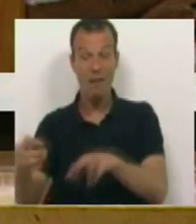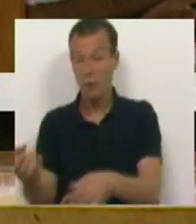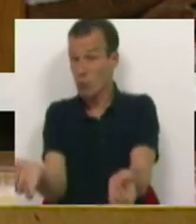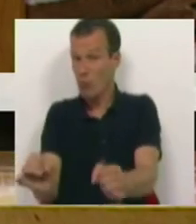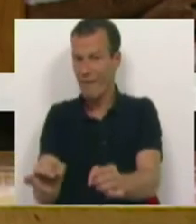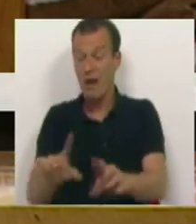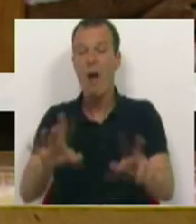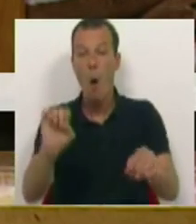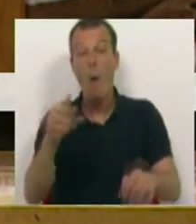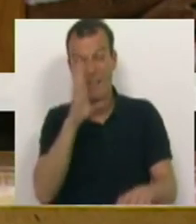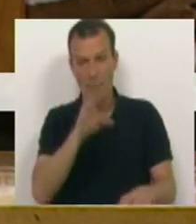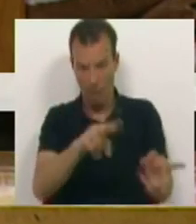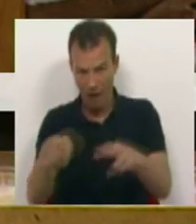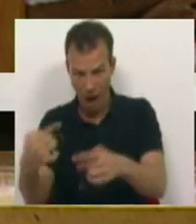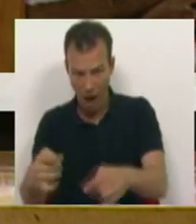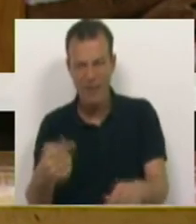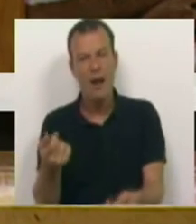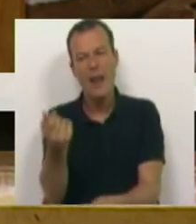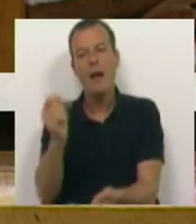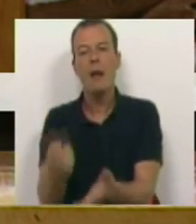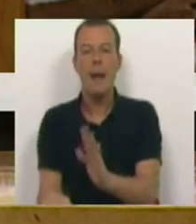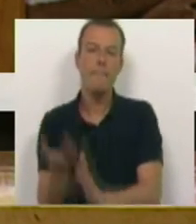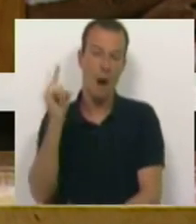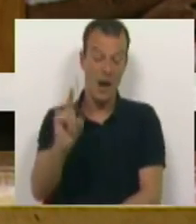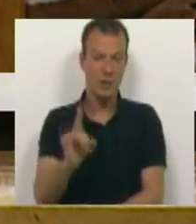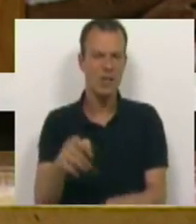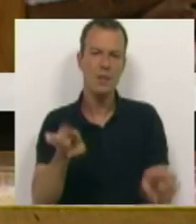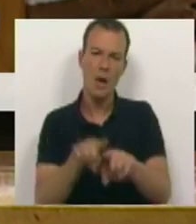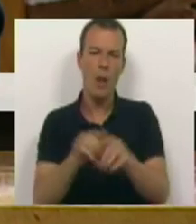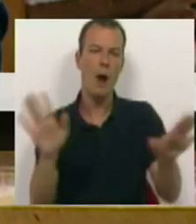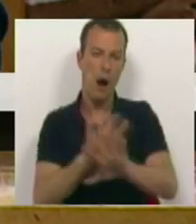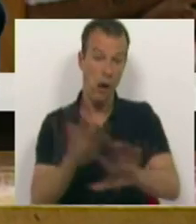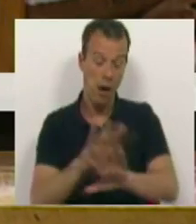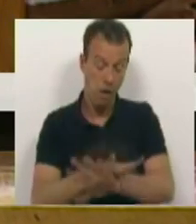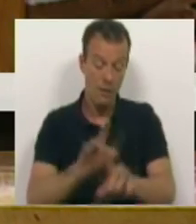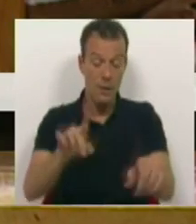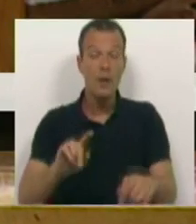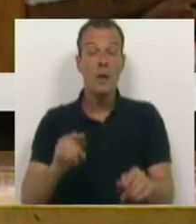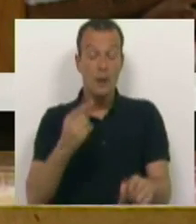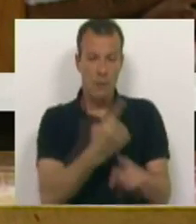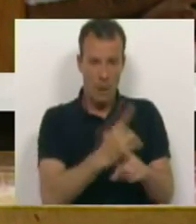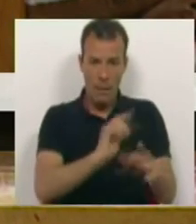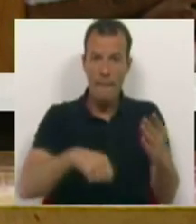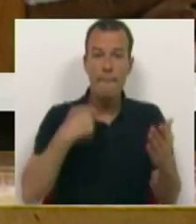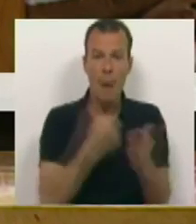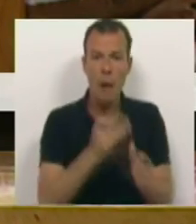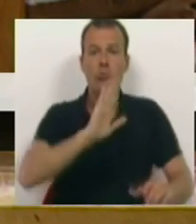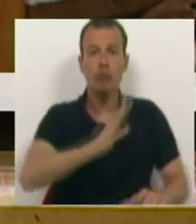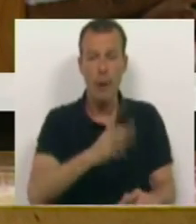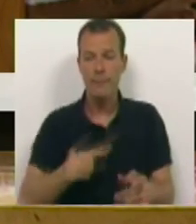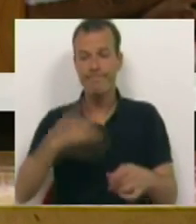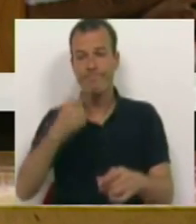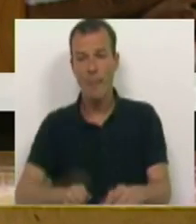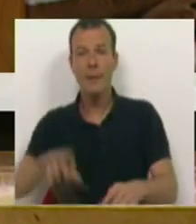havendo, ela seria mais cara. São ficções. Entre aquilo que já foi pago e a garantia pública agora assumida, o